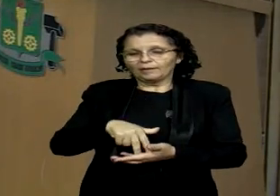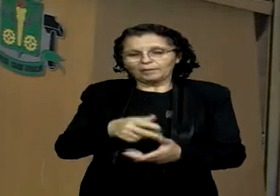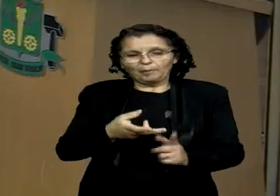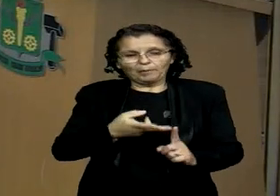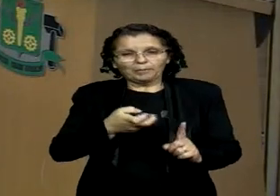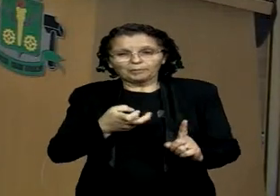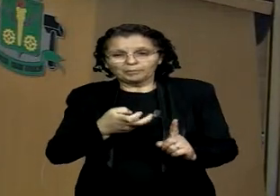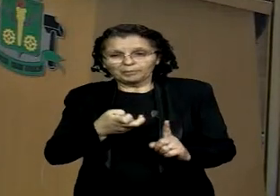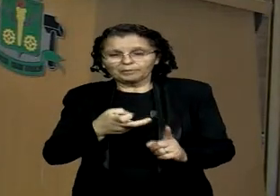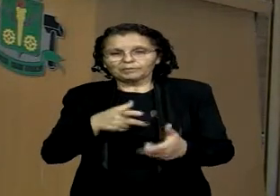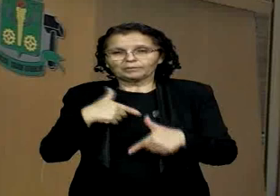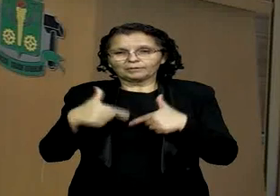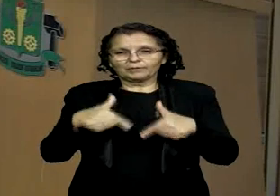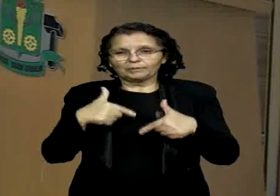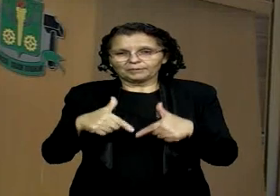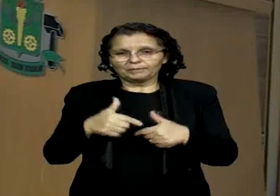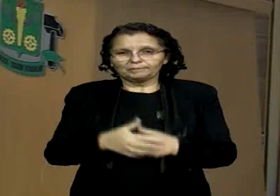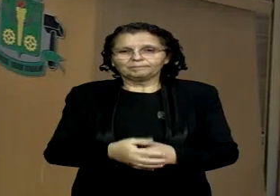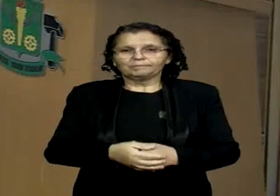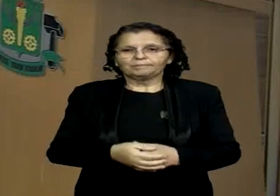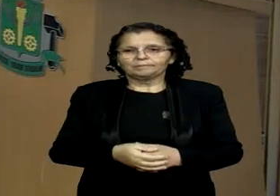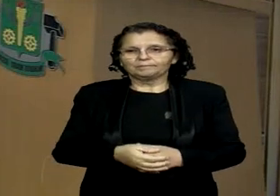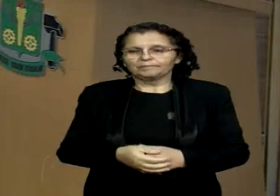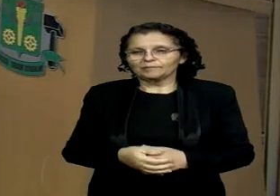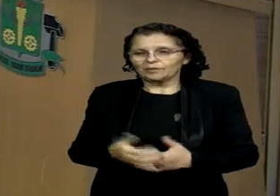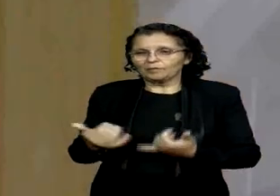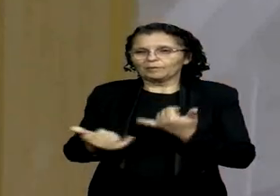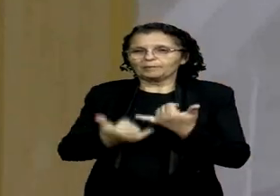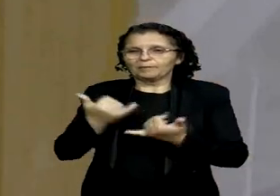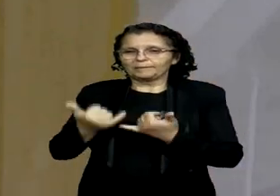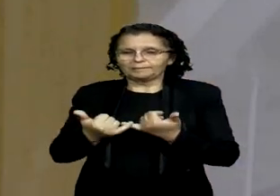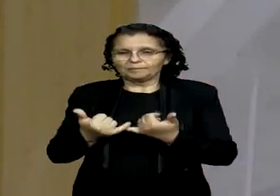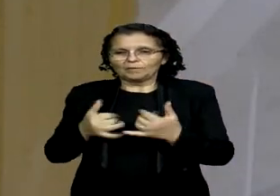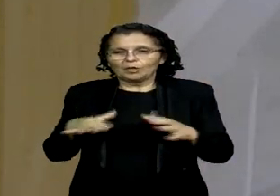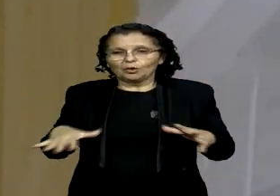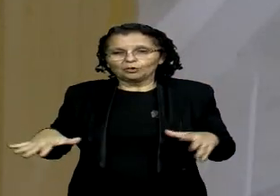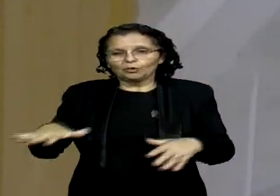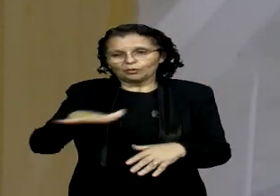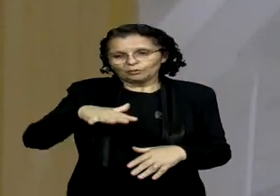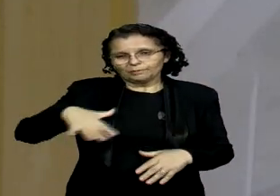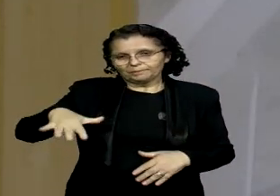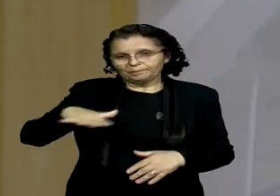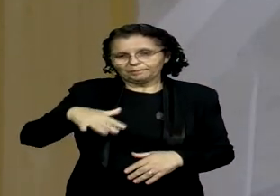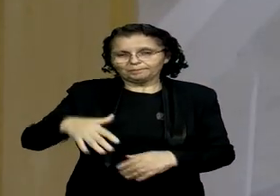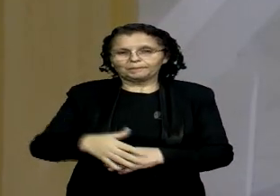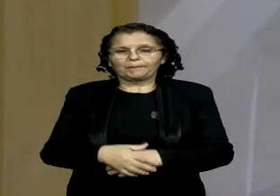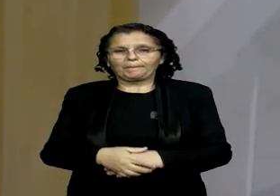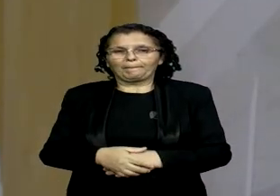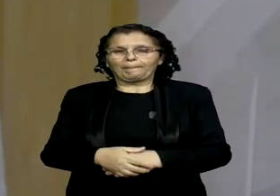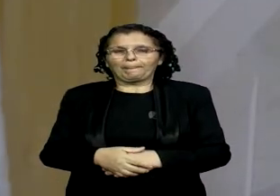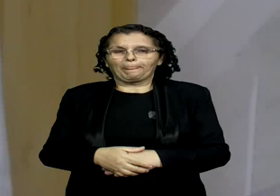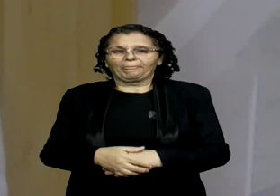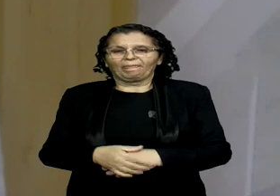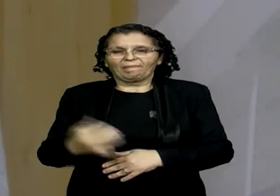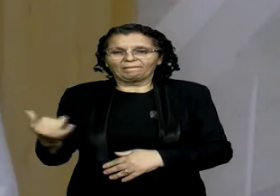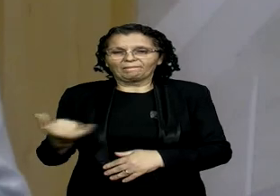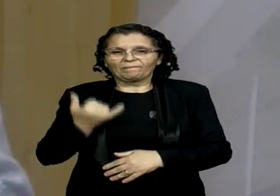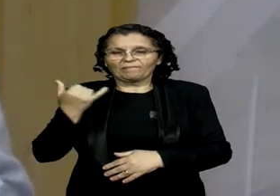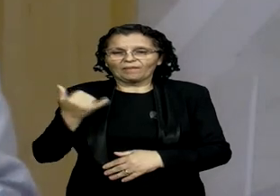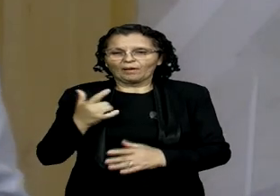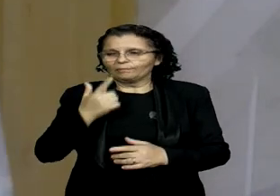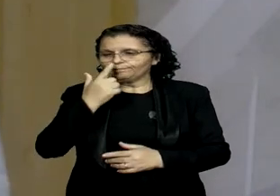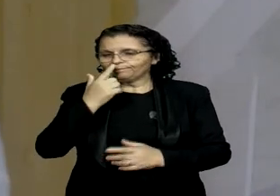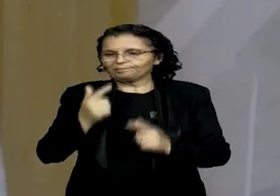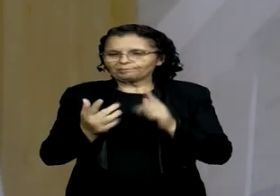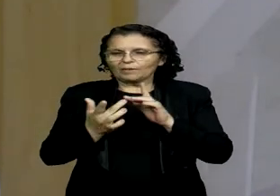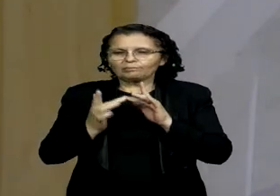reconhecer efetivamente o trabalho do Elivelto, né? Mas eu estou brincando aqui da Vila Holanda, mas de toda a regional lá, né? O Elivelto, é importante o contato que ele